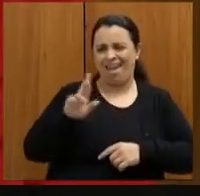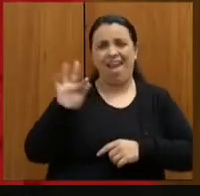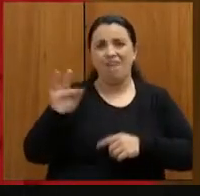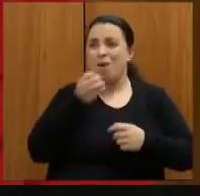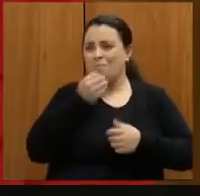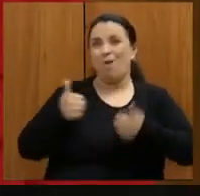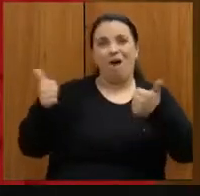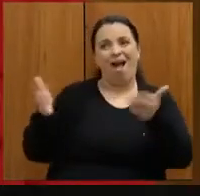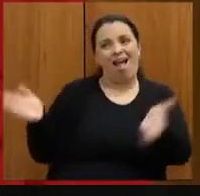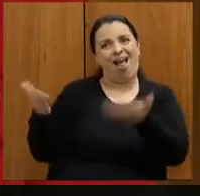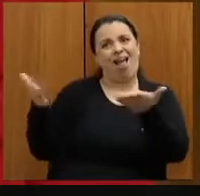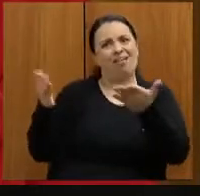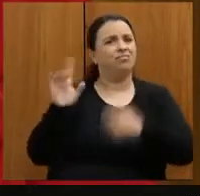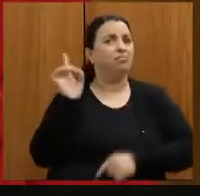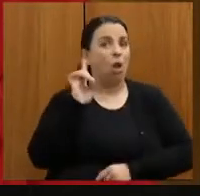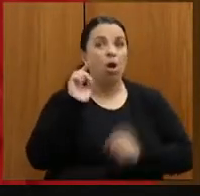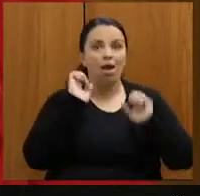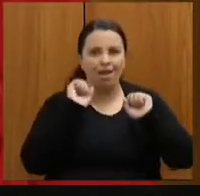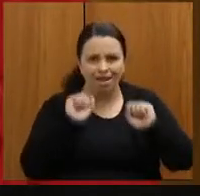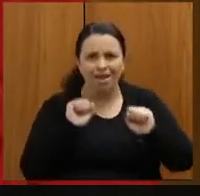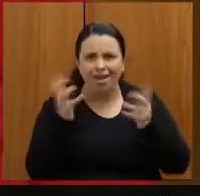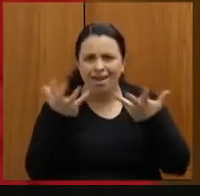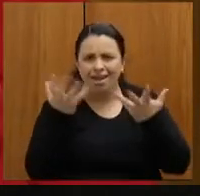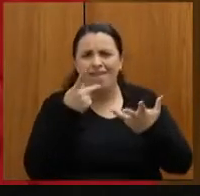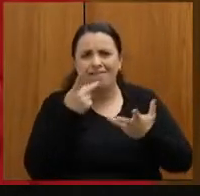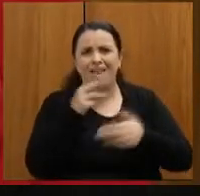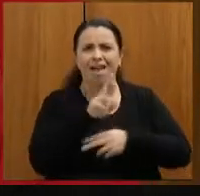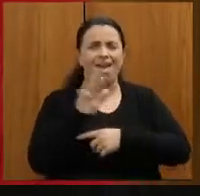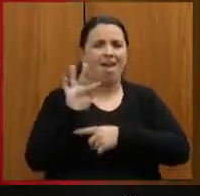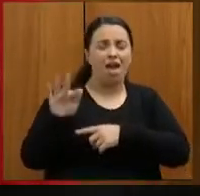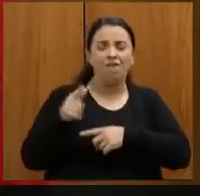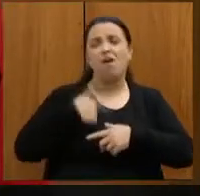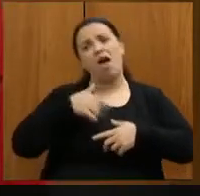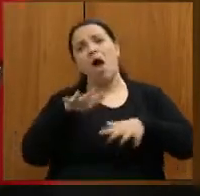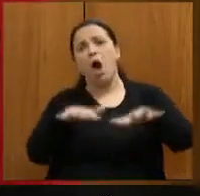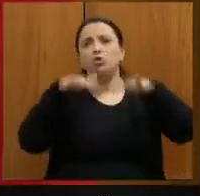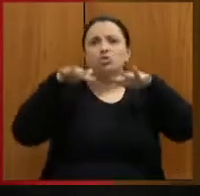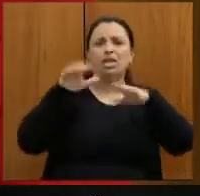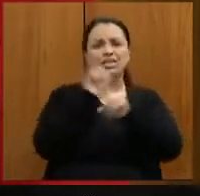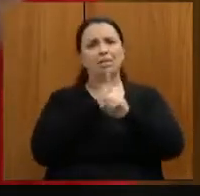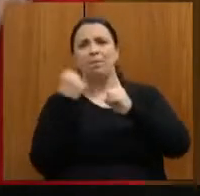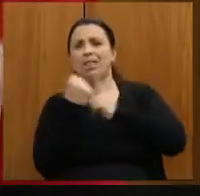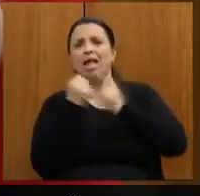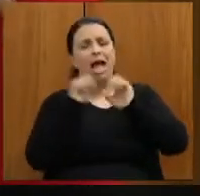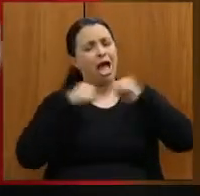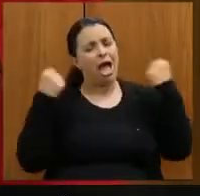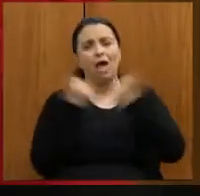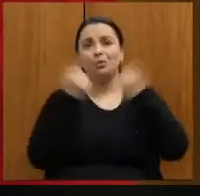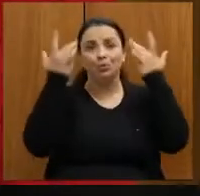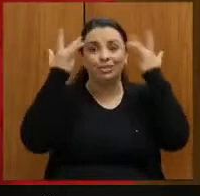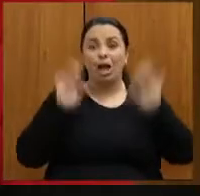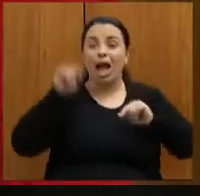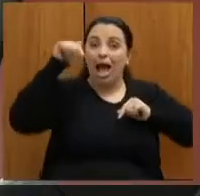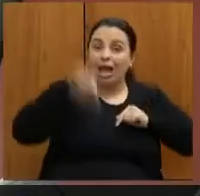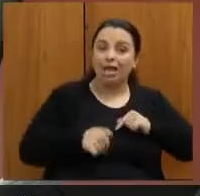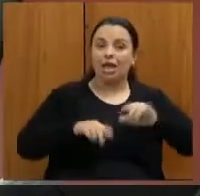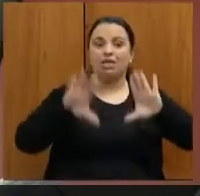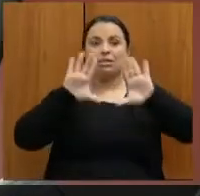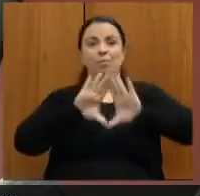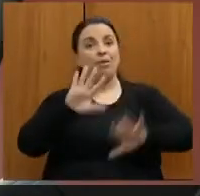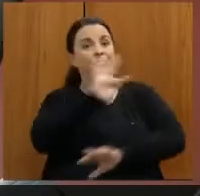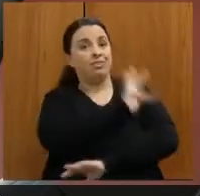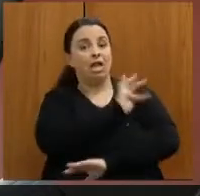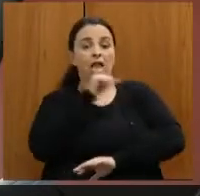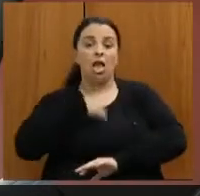quer debater regime de recuperação fiscal nós vamos debater audiência seminário que vocês quiserem fazer ver bater aquilo Assembleia fiscaliza